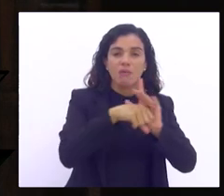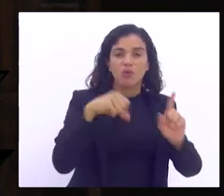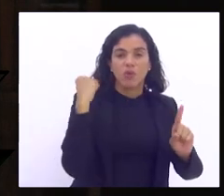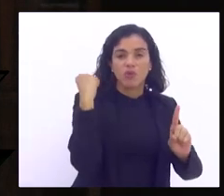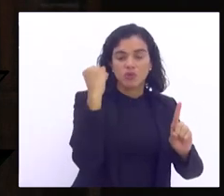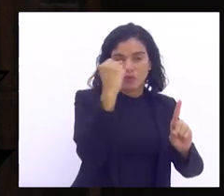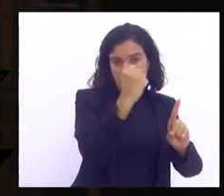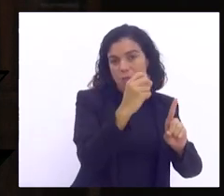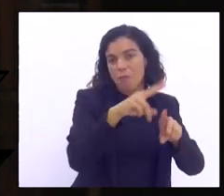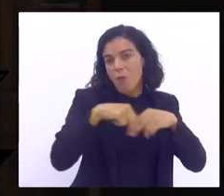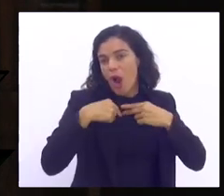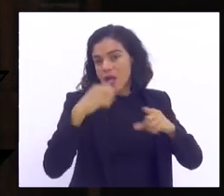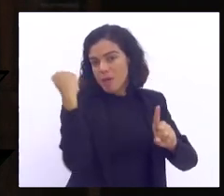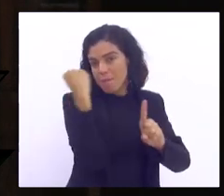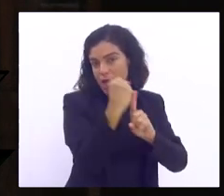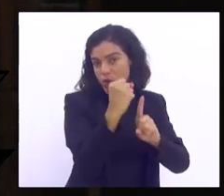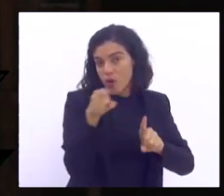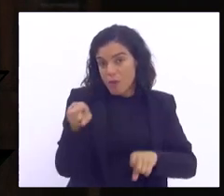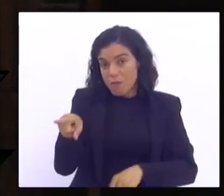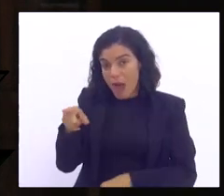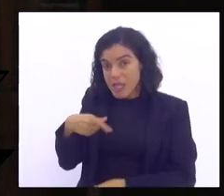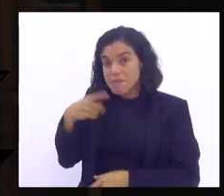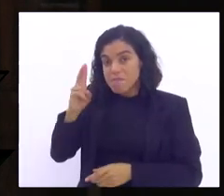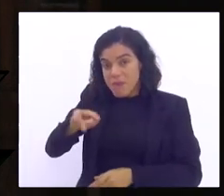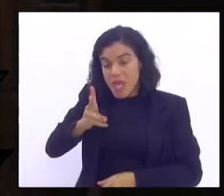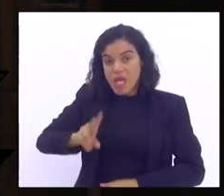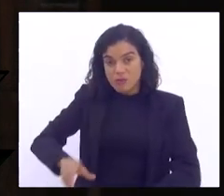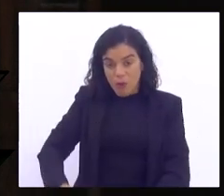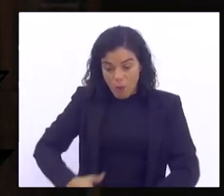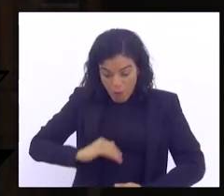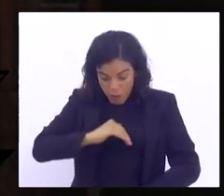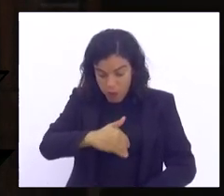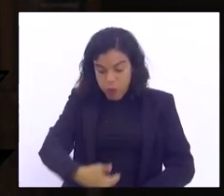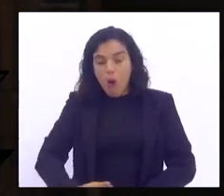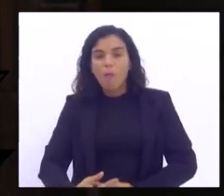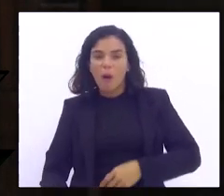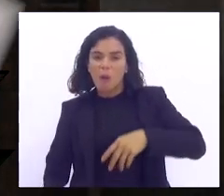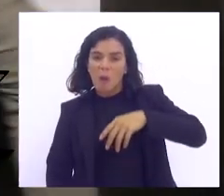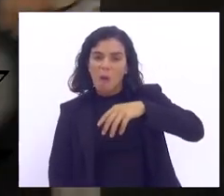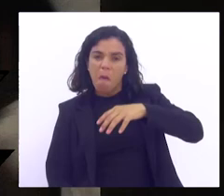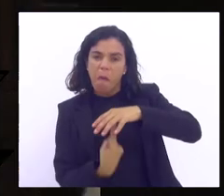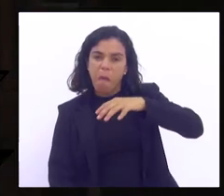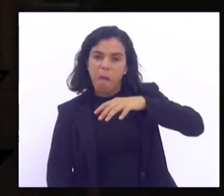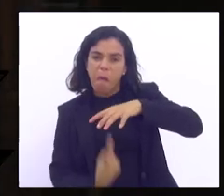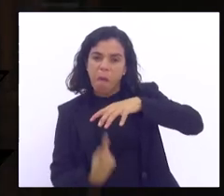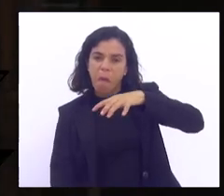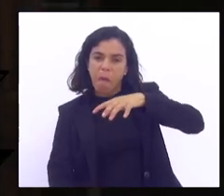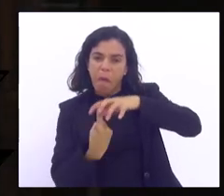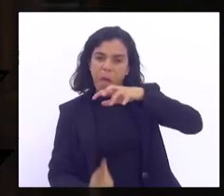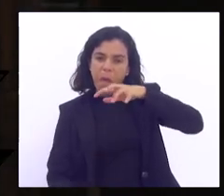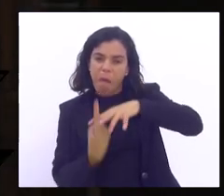lei. Quer dizer, eles aqui definem quando é pessoa e quando não é.